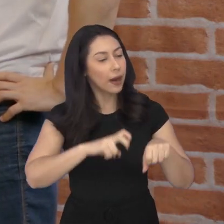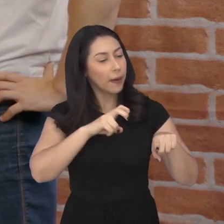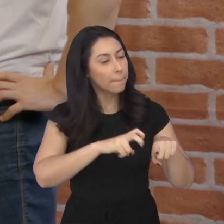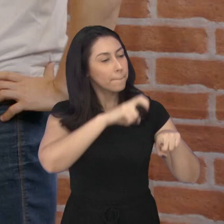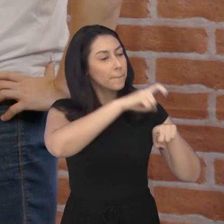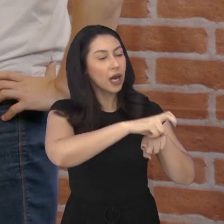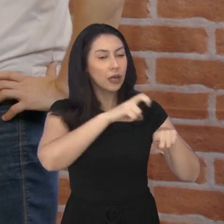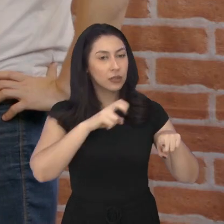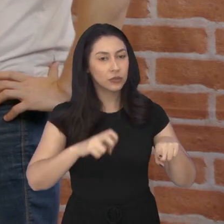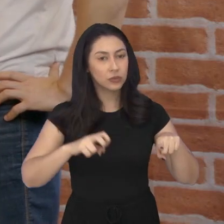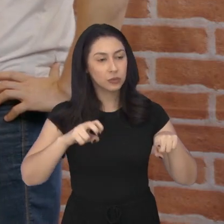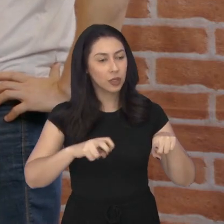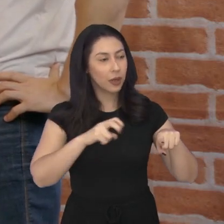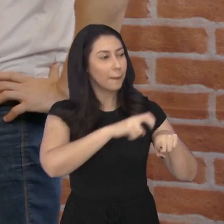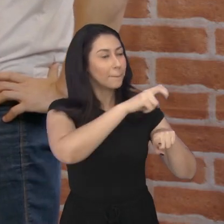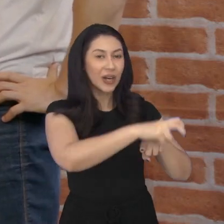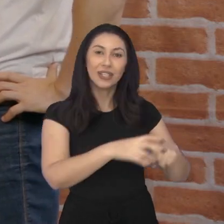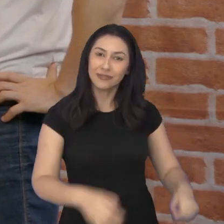dá.